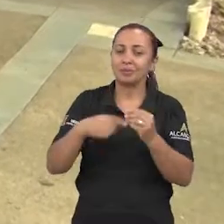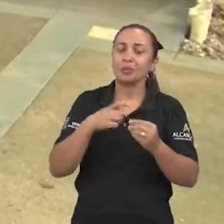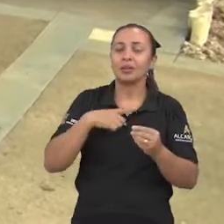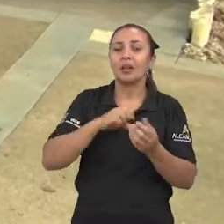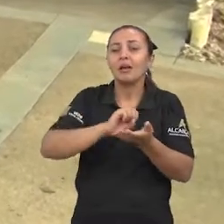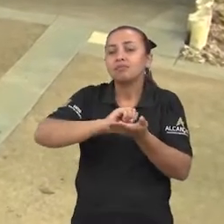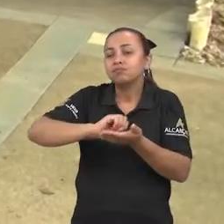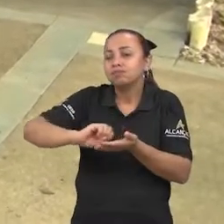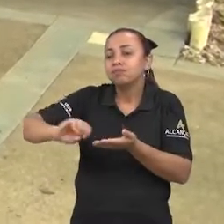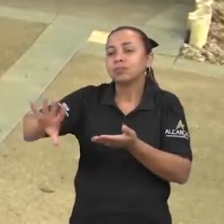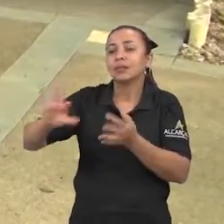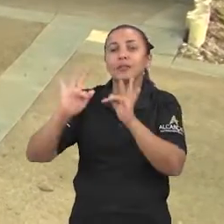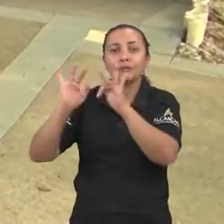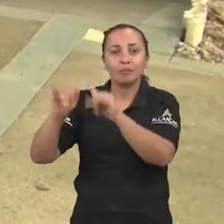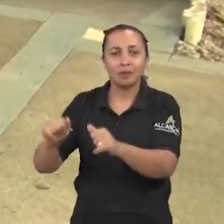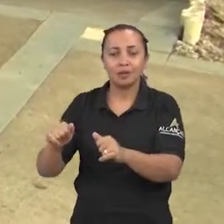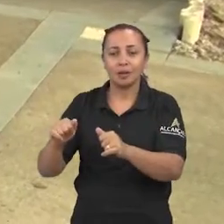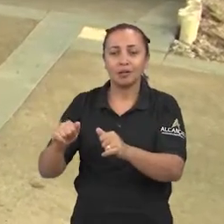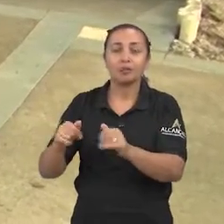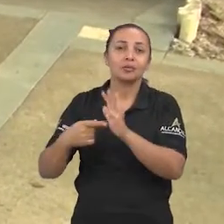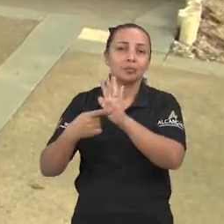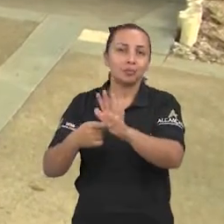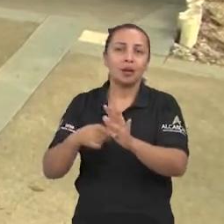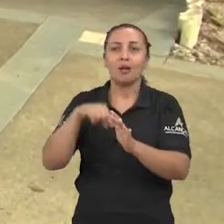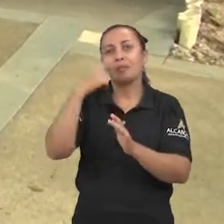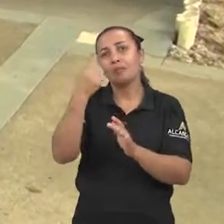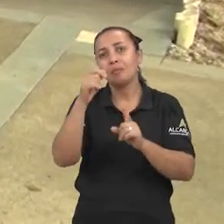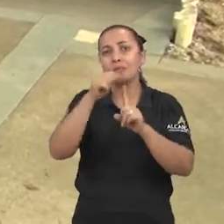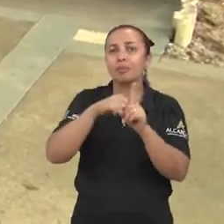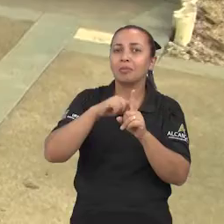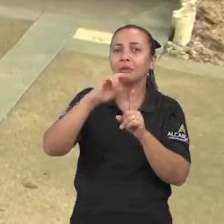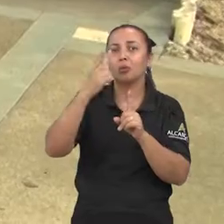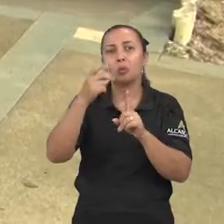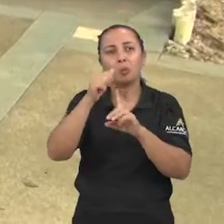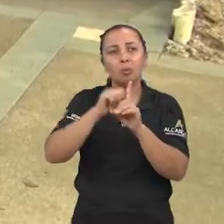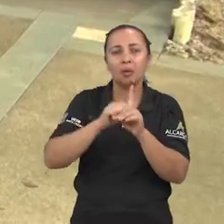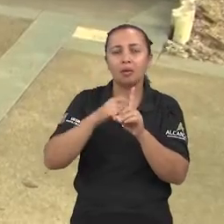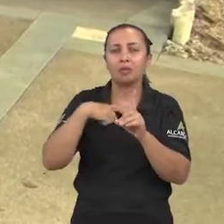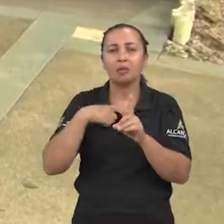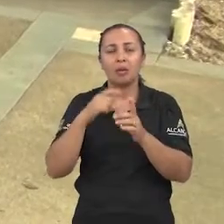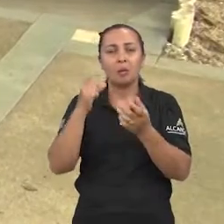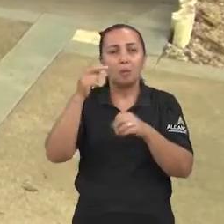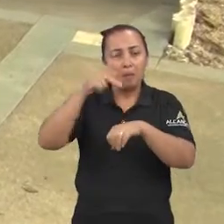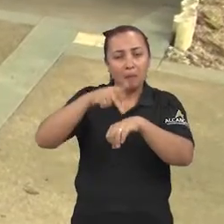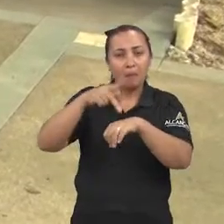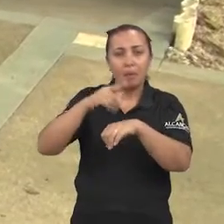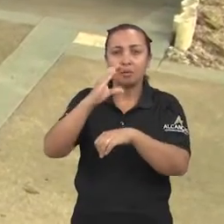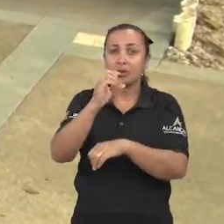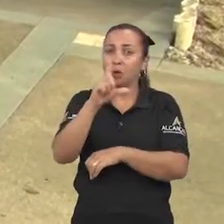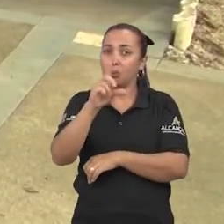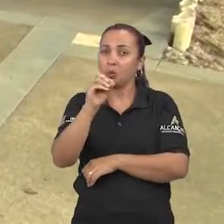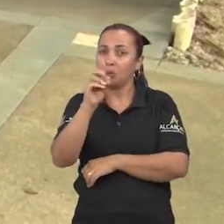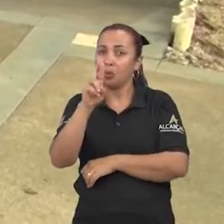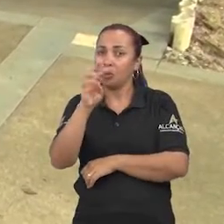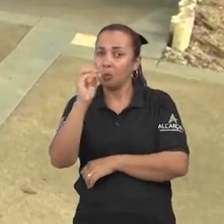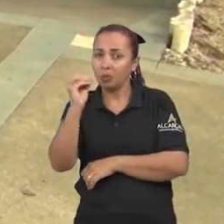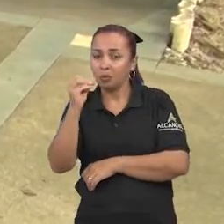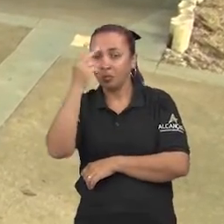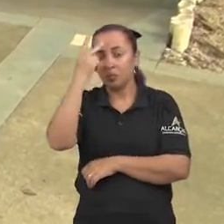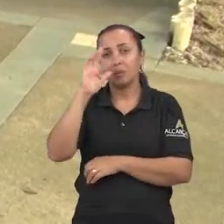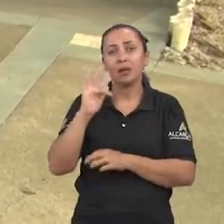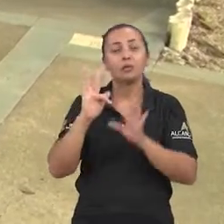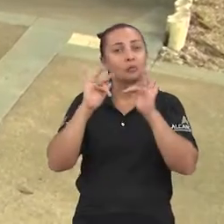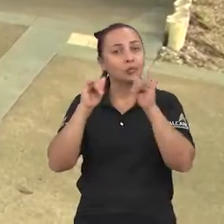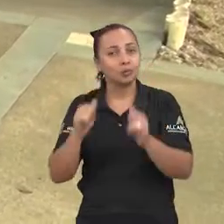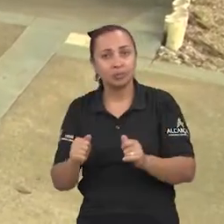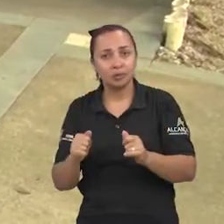uma opção de colocar, né, cada um mês ou dois meses, a gente coloca uma pedra de cloro, pedra cloradora, né, que é uma caixa cloradora. Então,